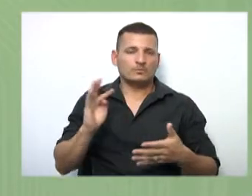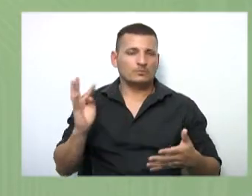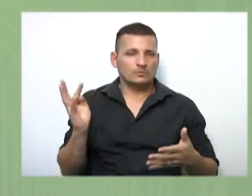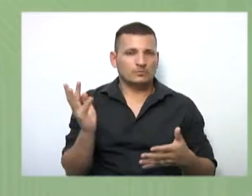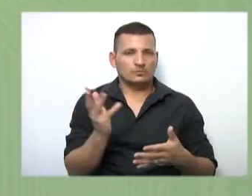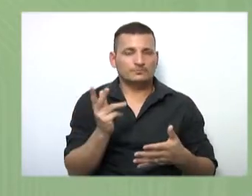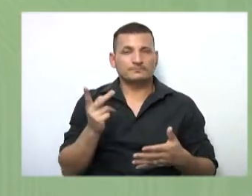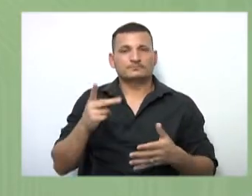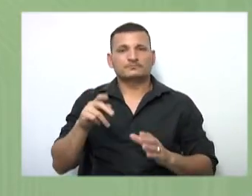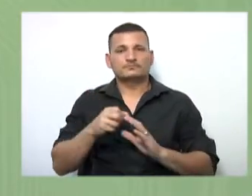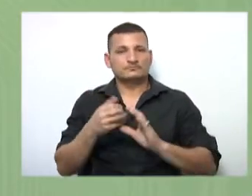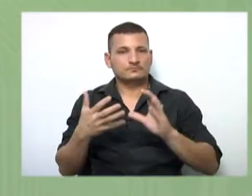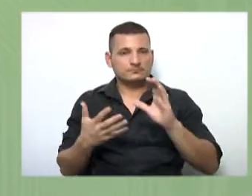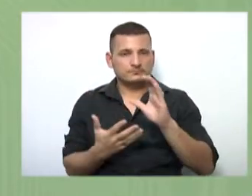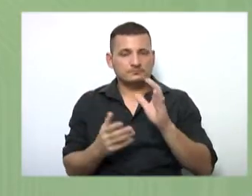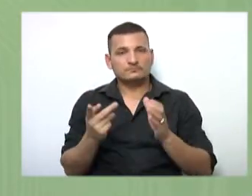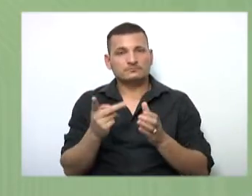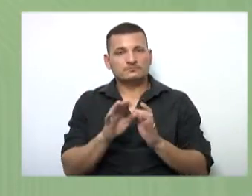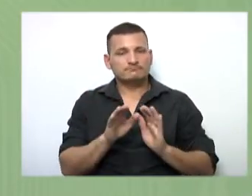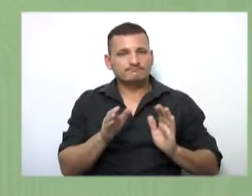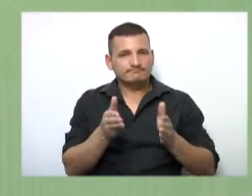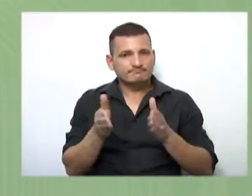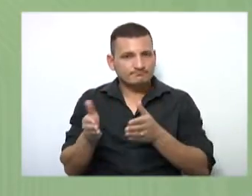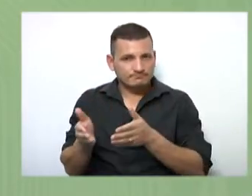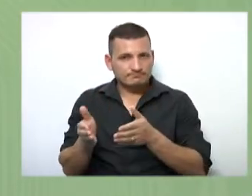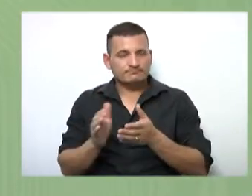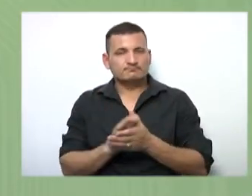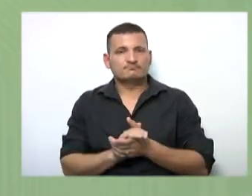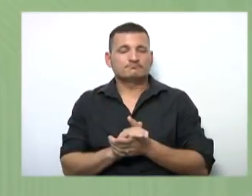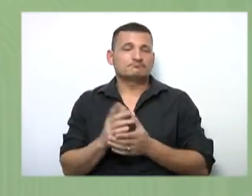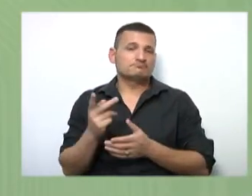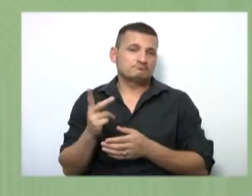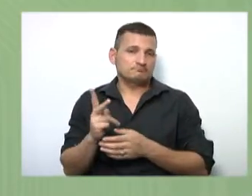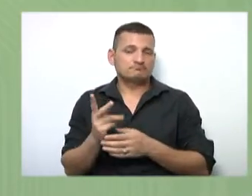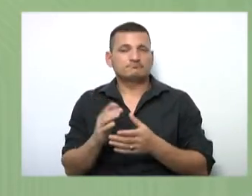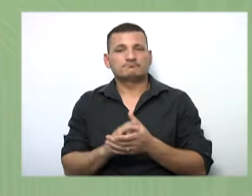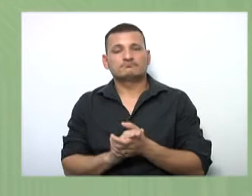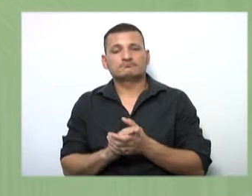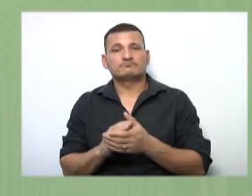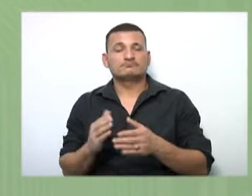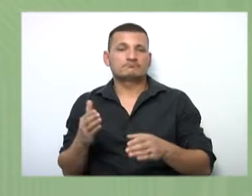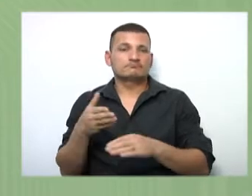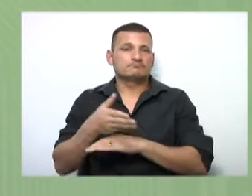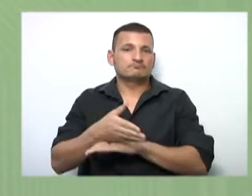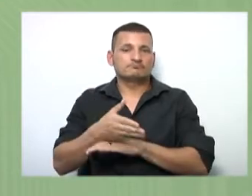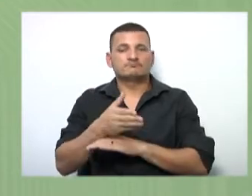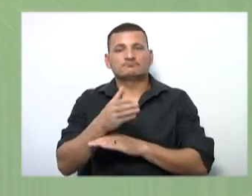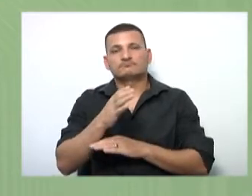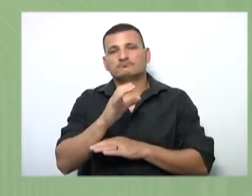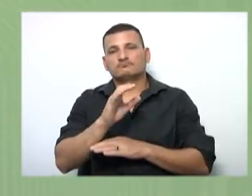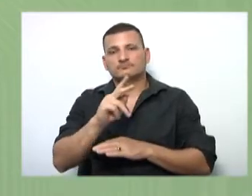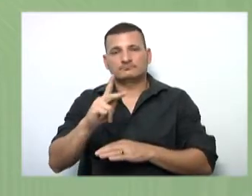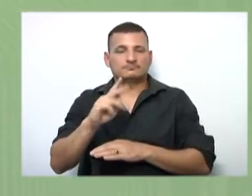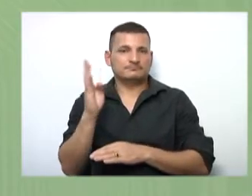suas especificidades e as participações relativas no cooperativismo brasileiro.